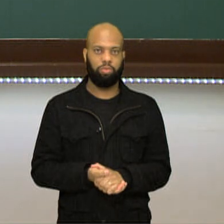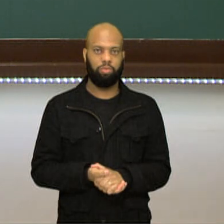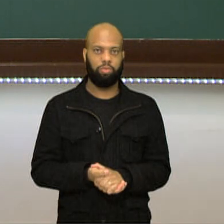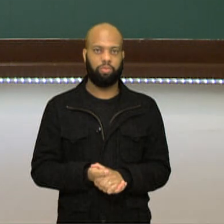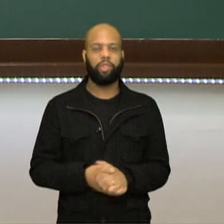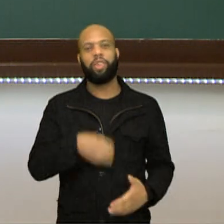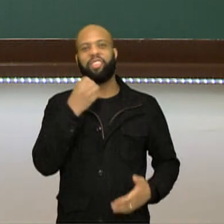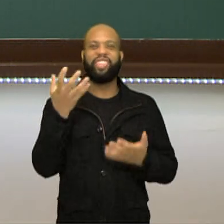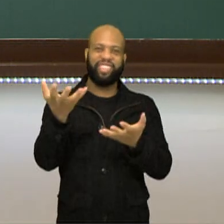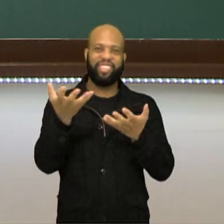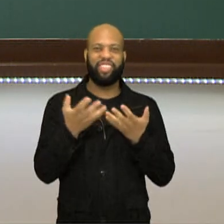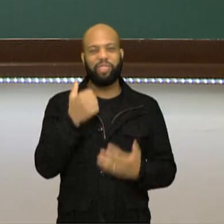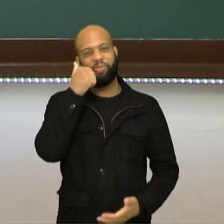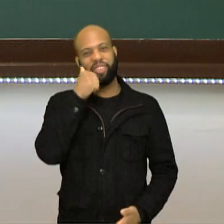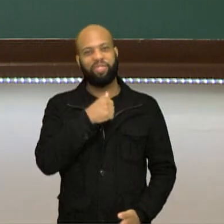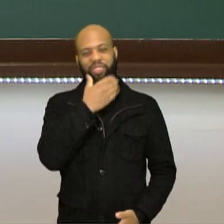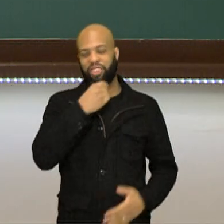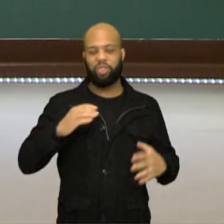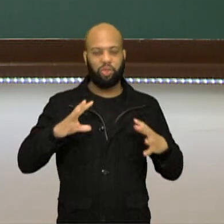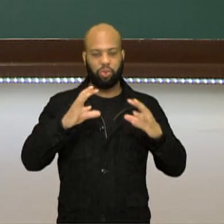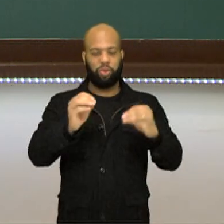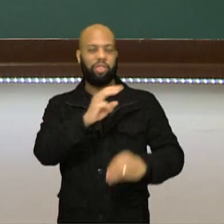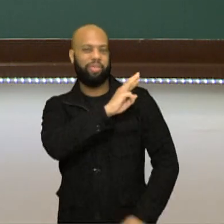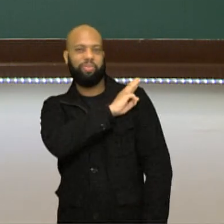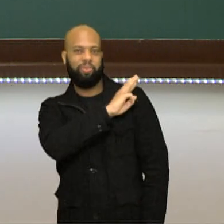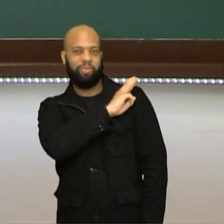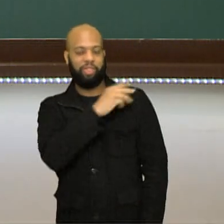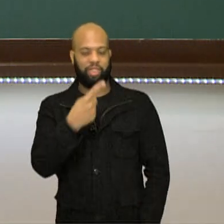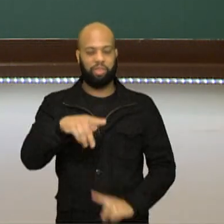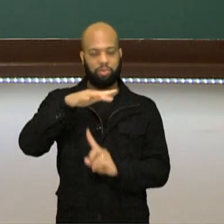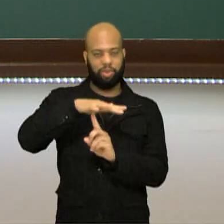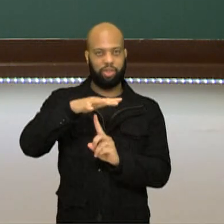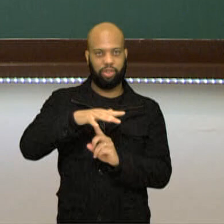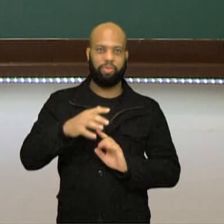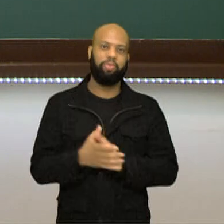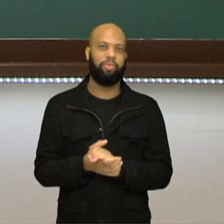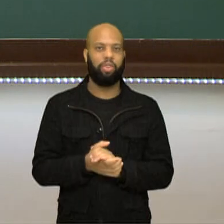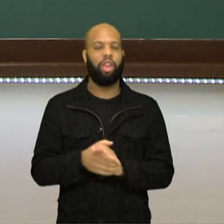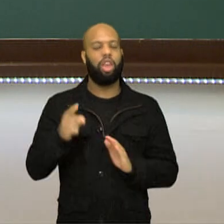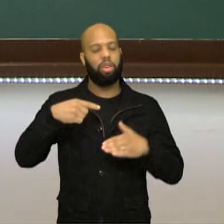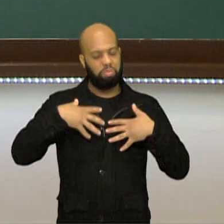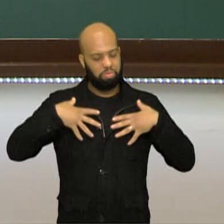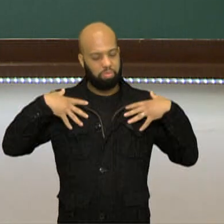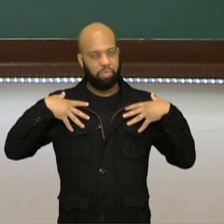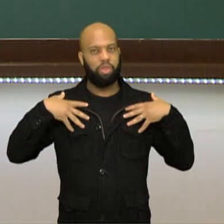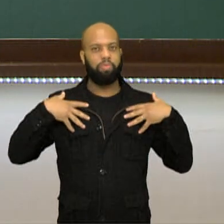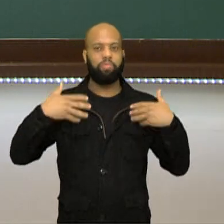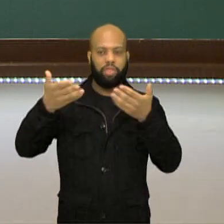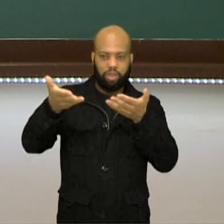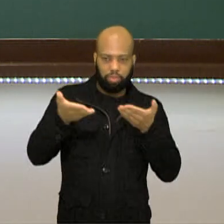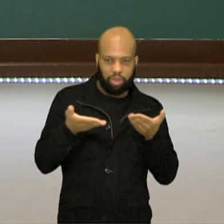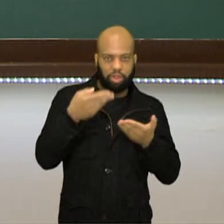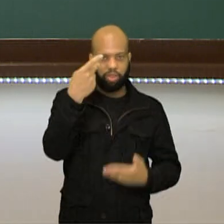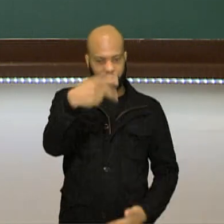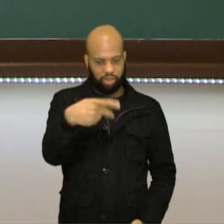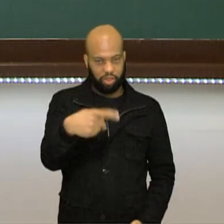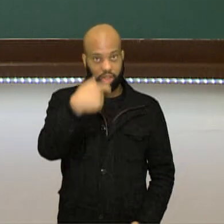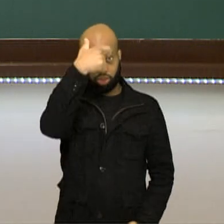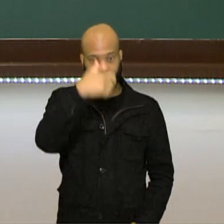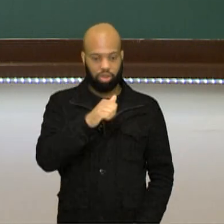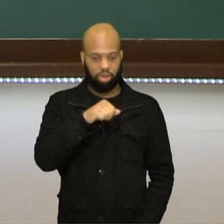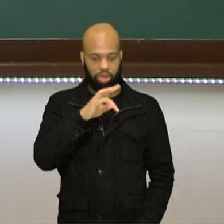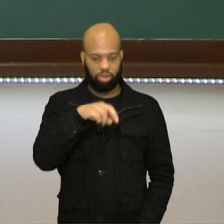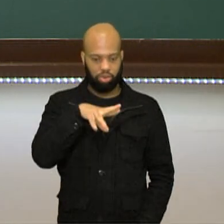Sejam sempre bem-vindos, senhoras e senhores da terceira série do Paraná. É sempre uma honra recebê-los aqui. Eu sou o